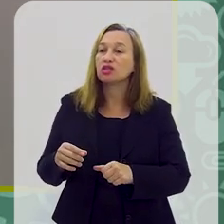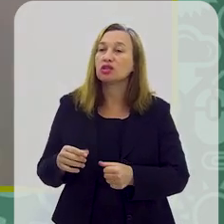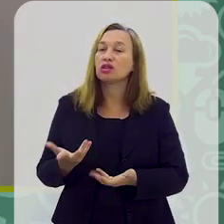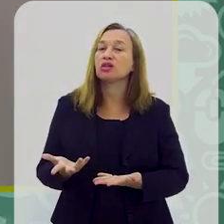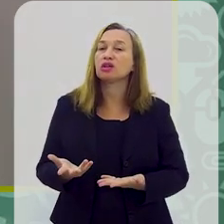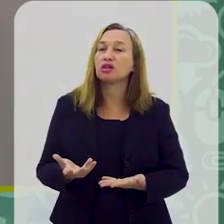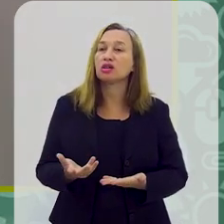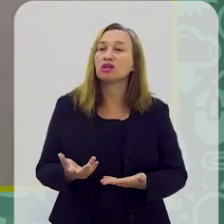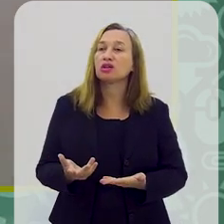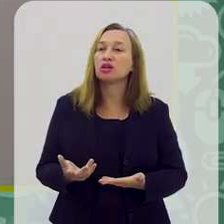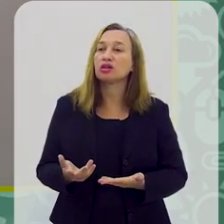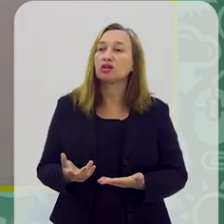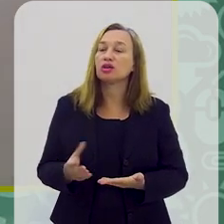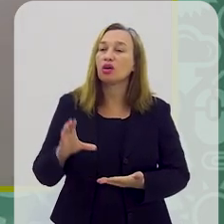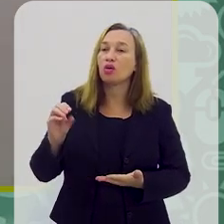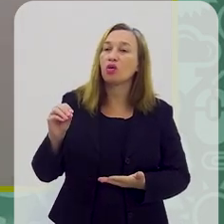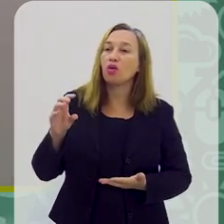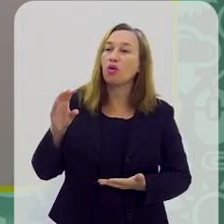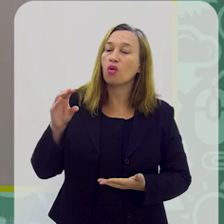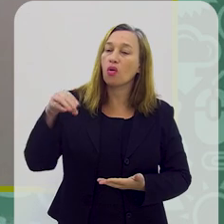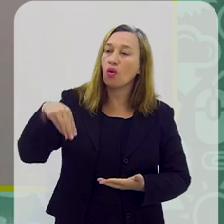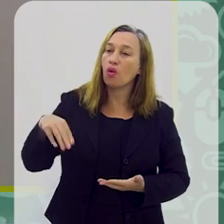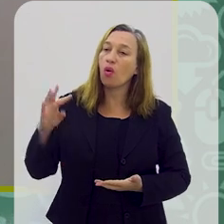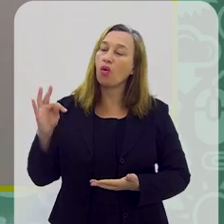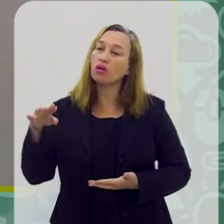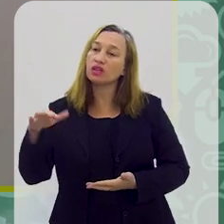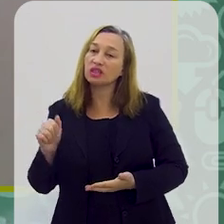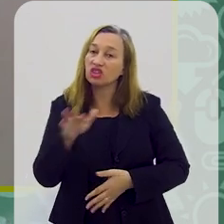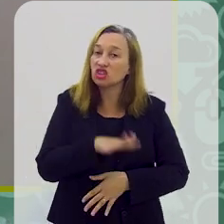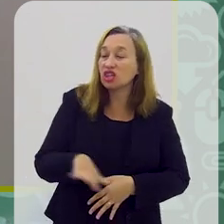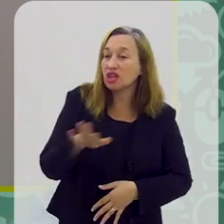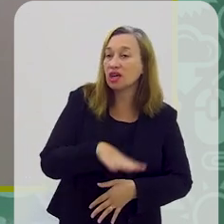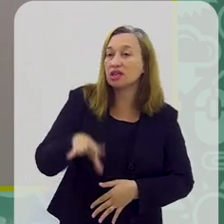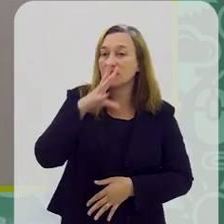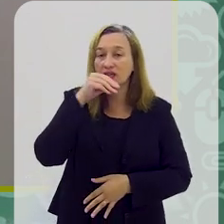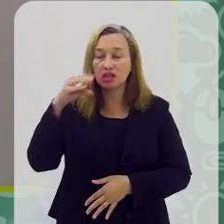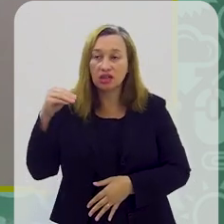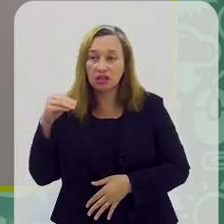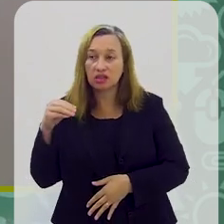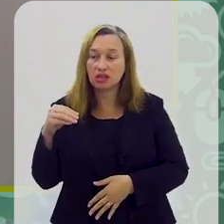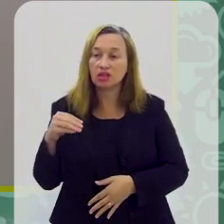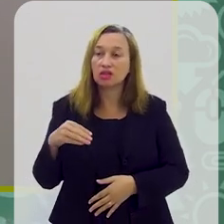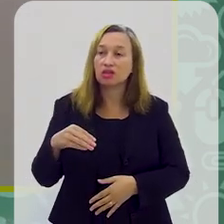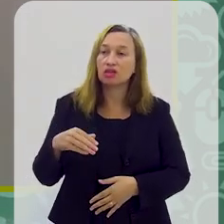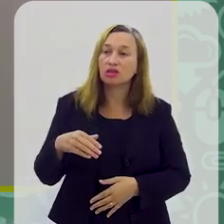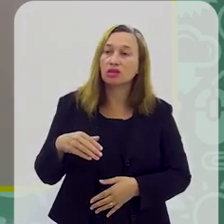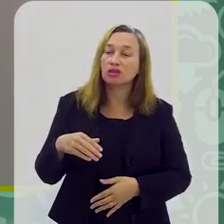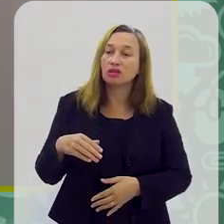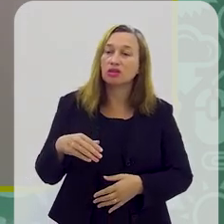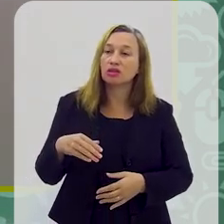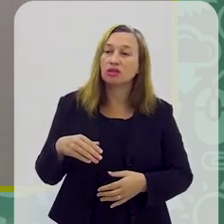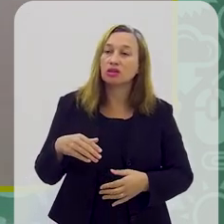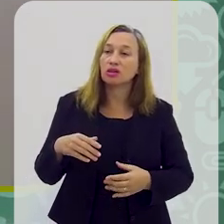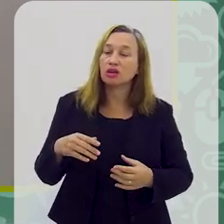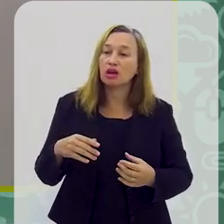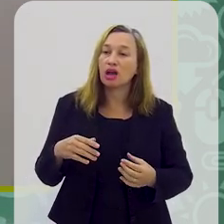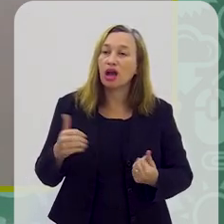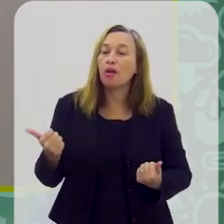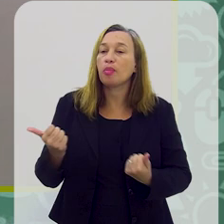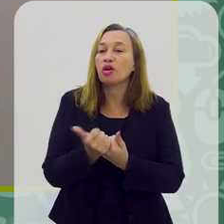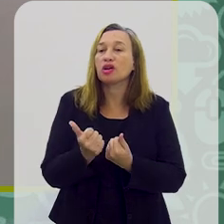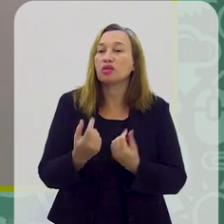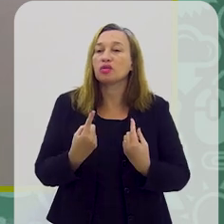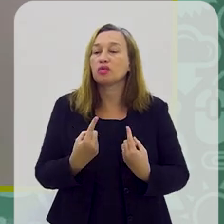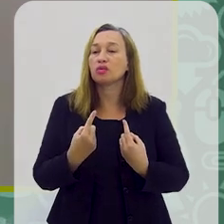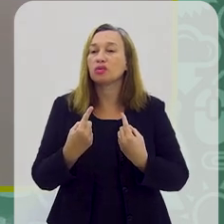indicando contas dessa subcomunidade de adolescentes que glorificam autores de